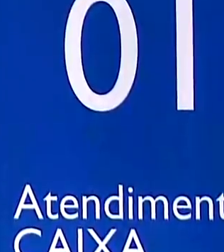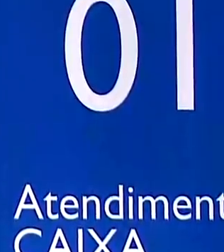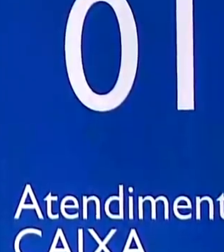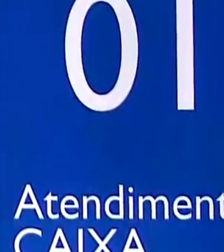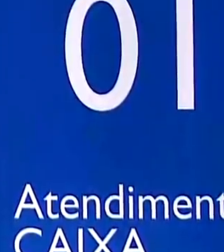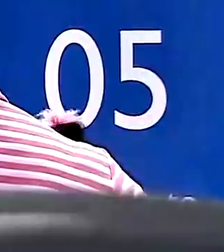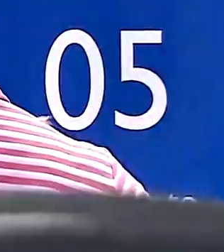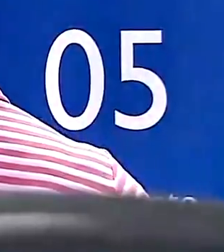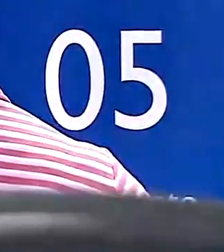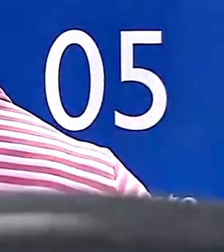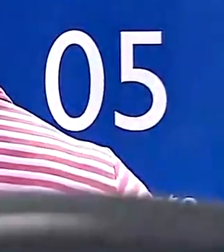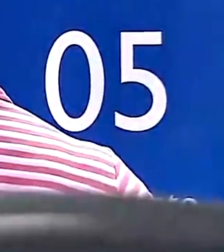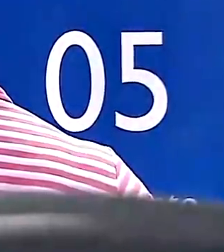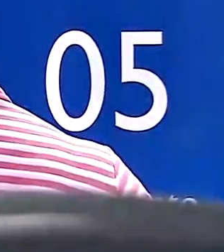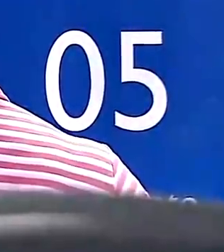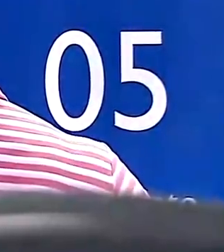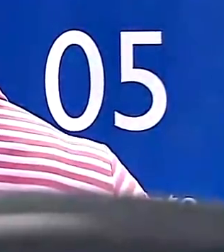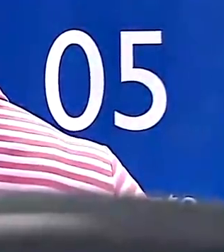Tchau, tchau.